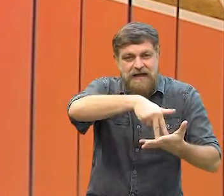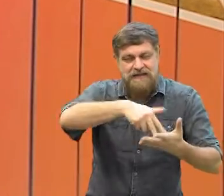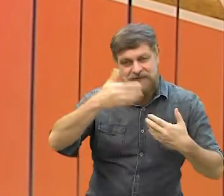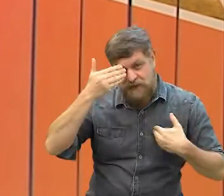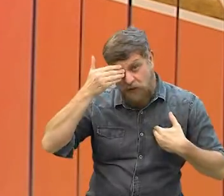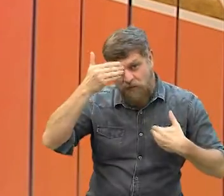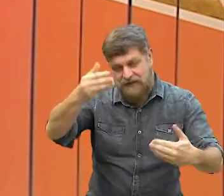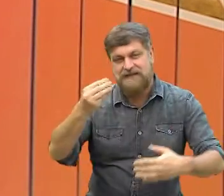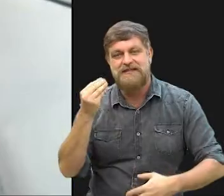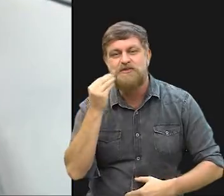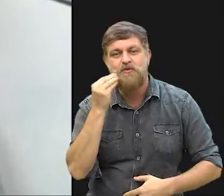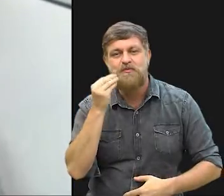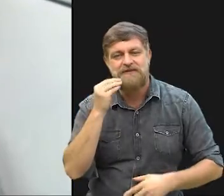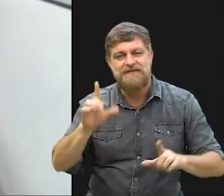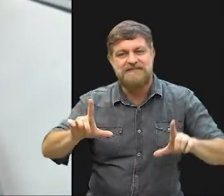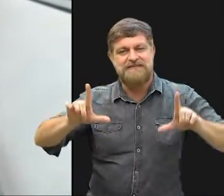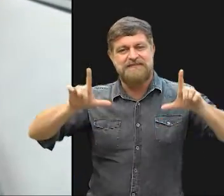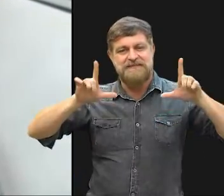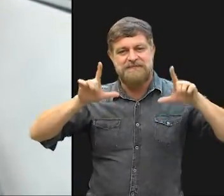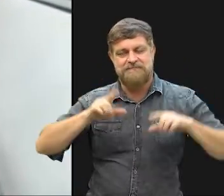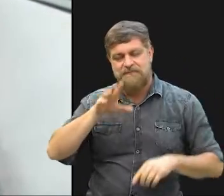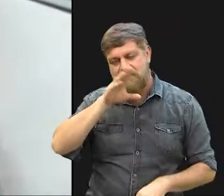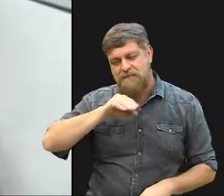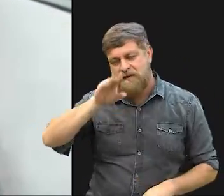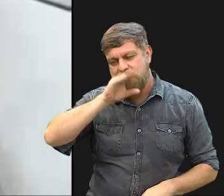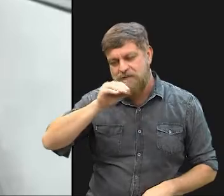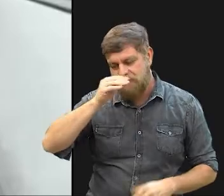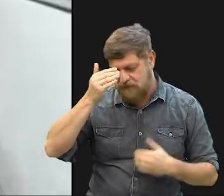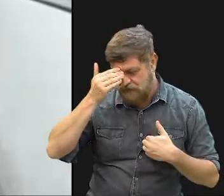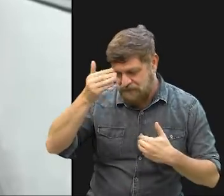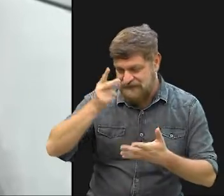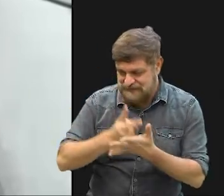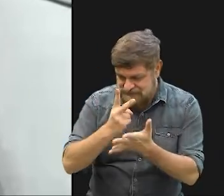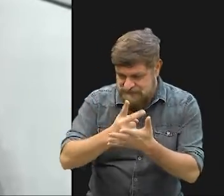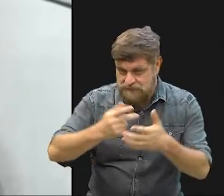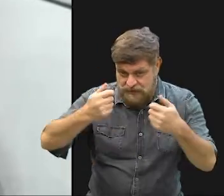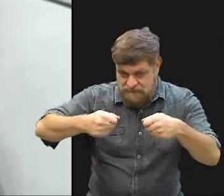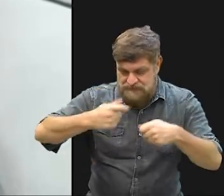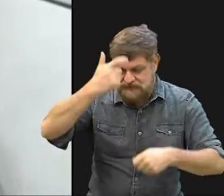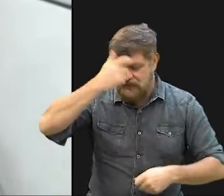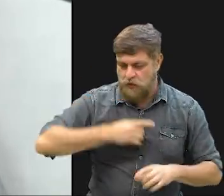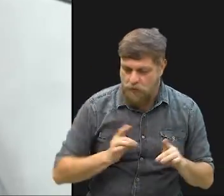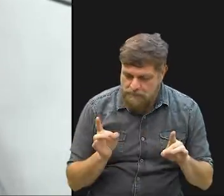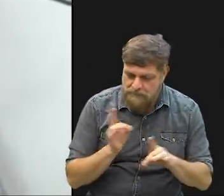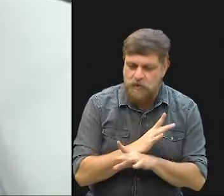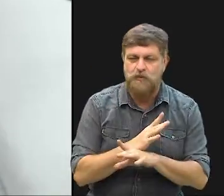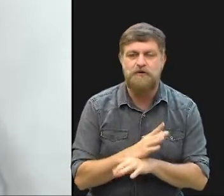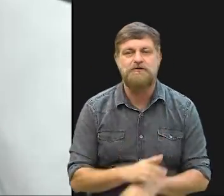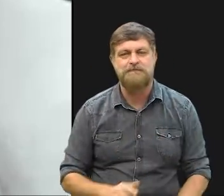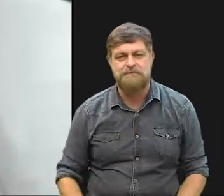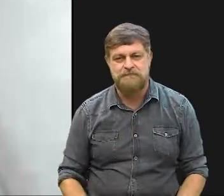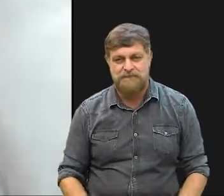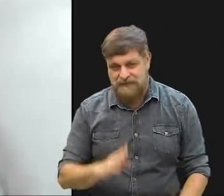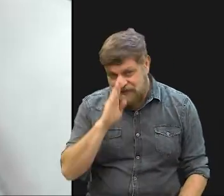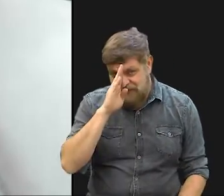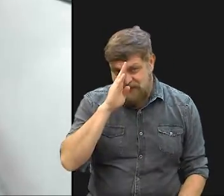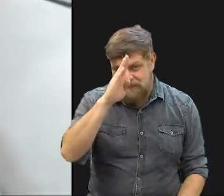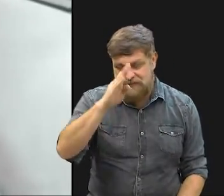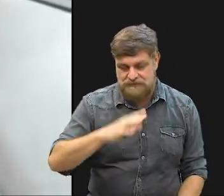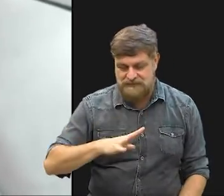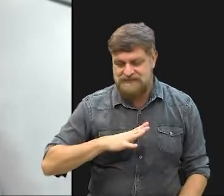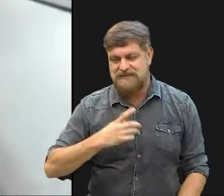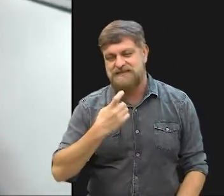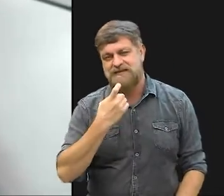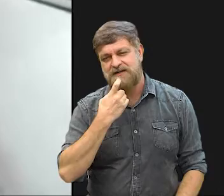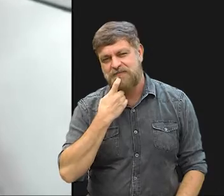sua disponibilidade. Eu que agradeço, sempre que precisar, estamos aqui e principalmente falar em